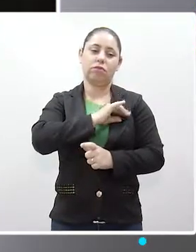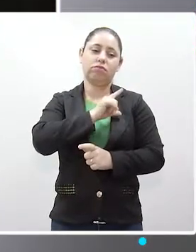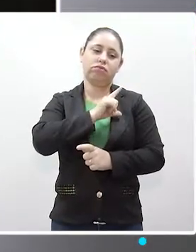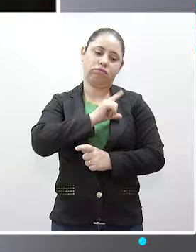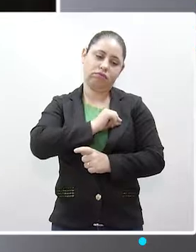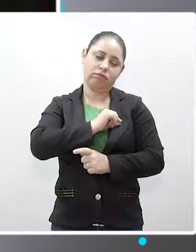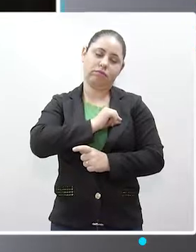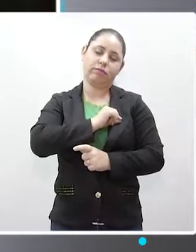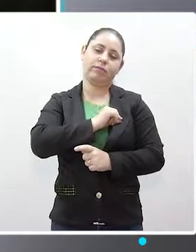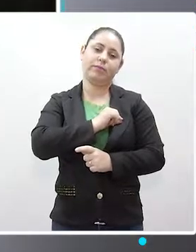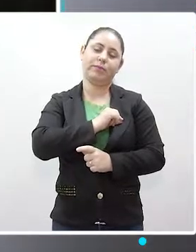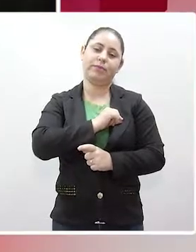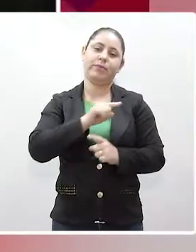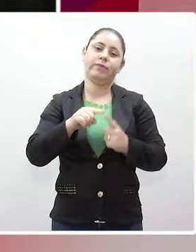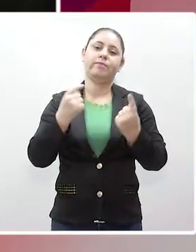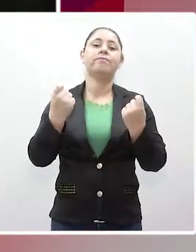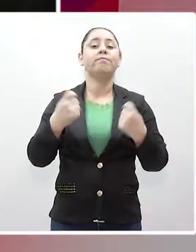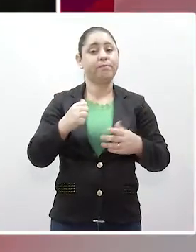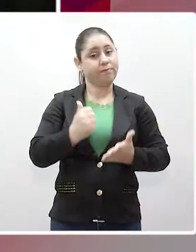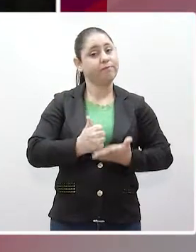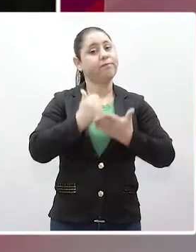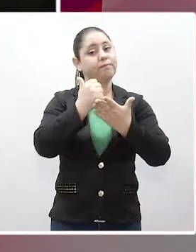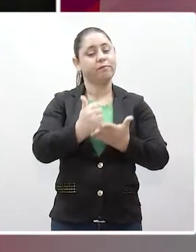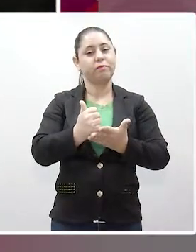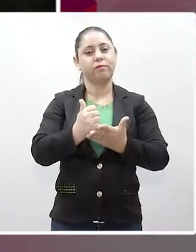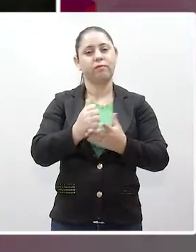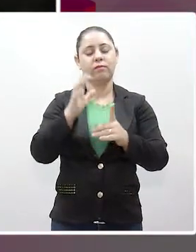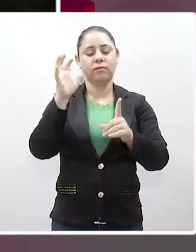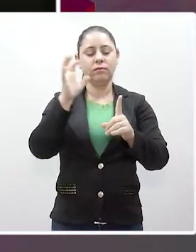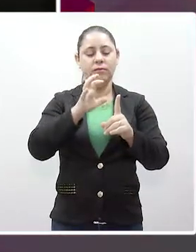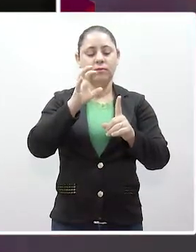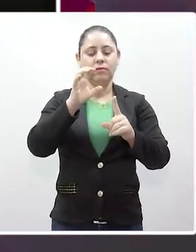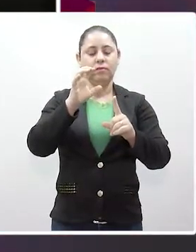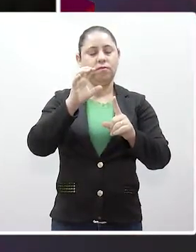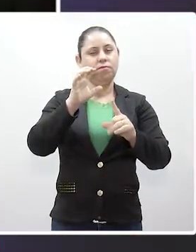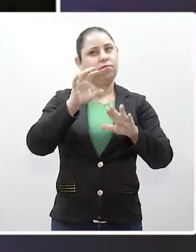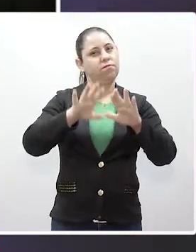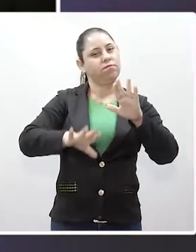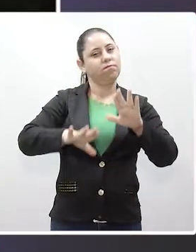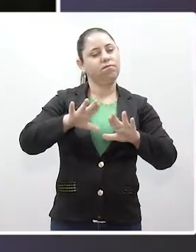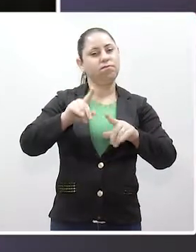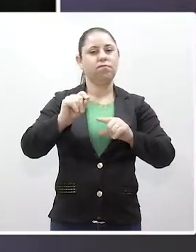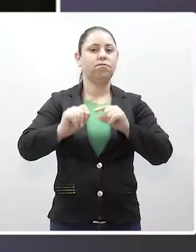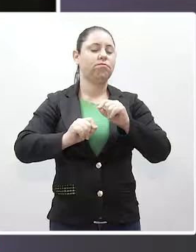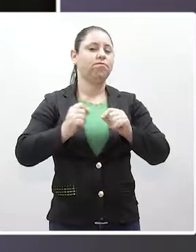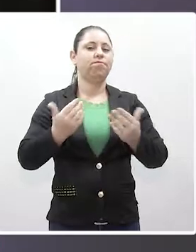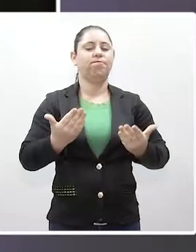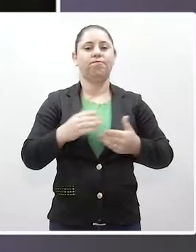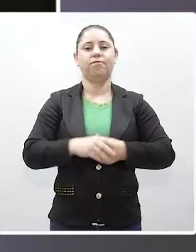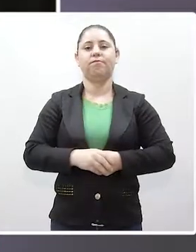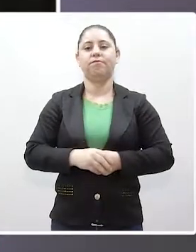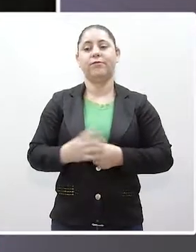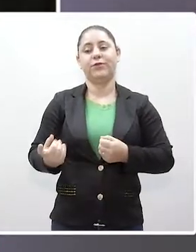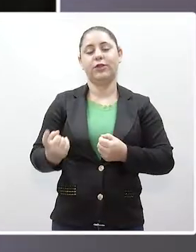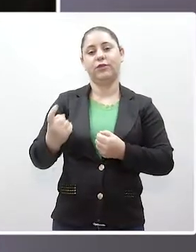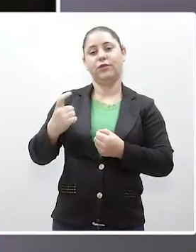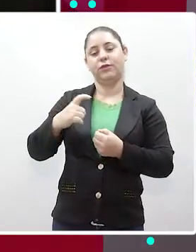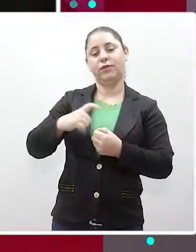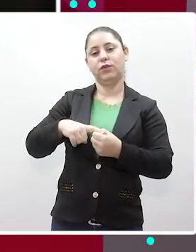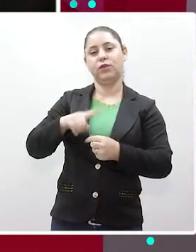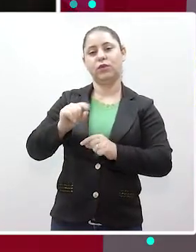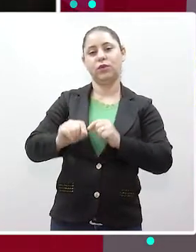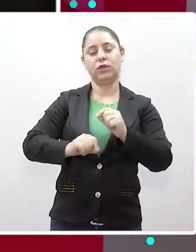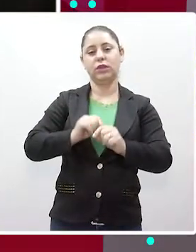mas teve aí que ceder e prestar esse apoio. Isso é reflexo, talvez, aí dessas retomadas